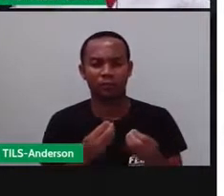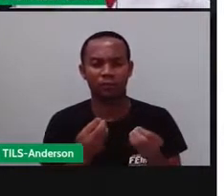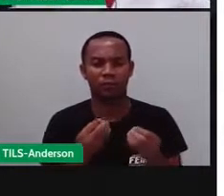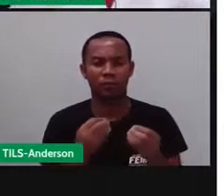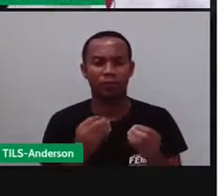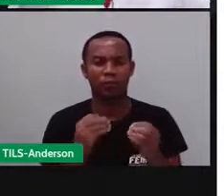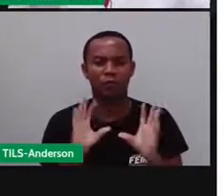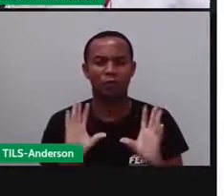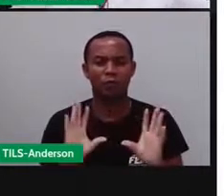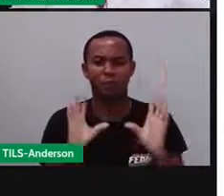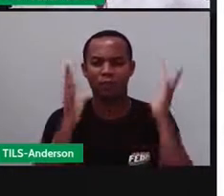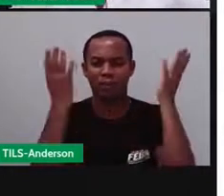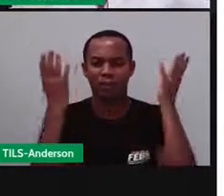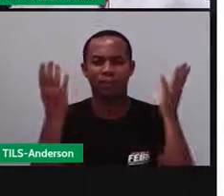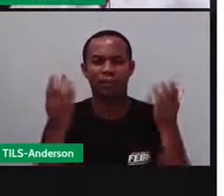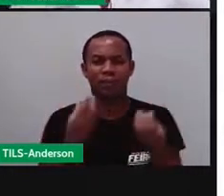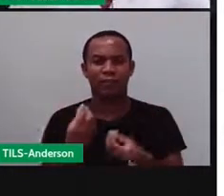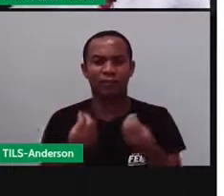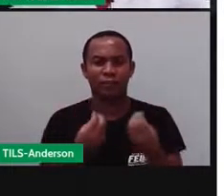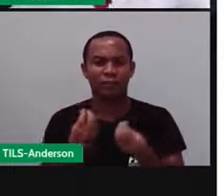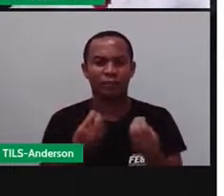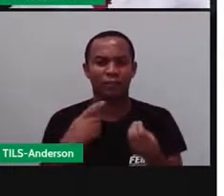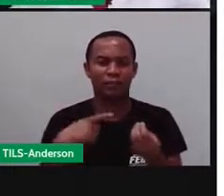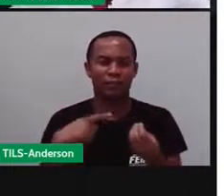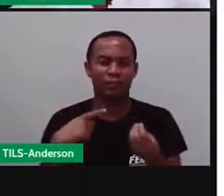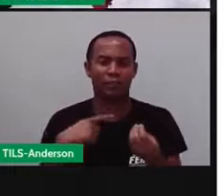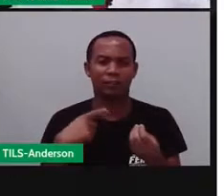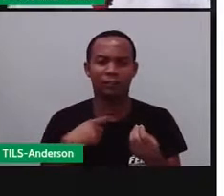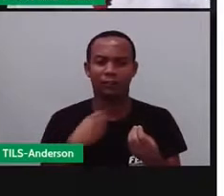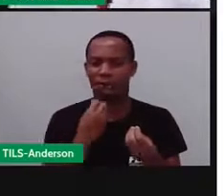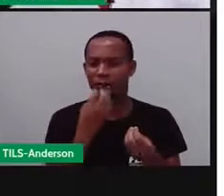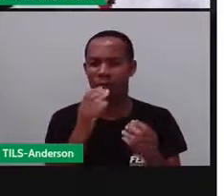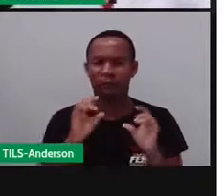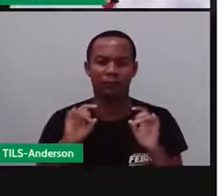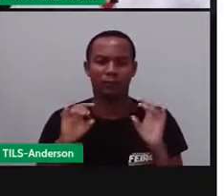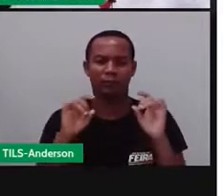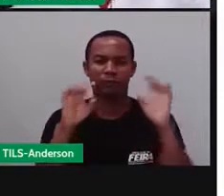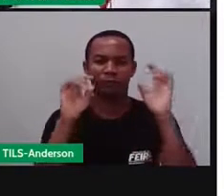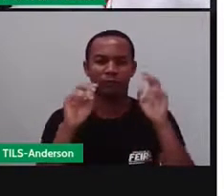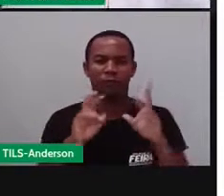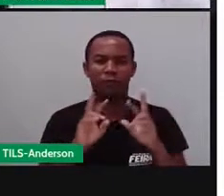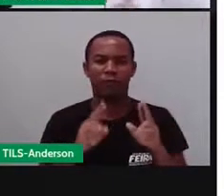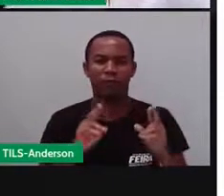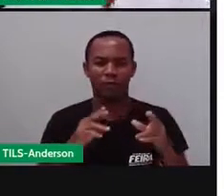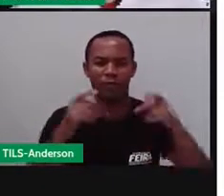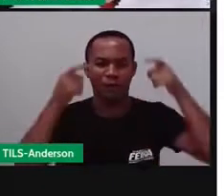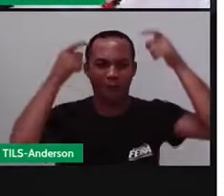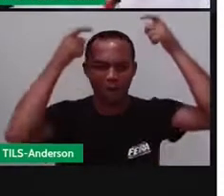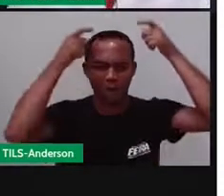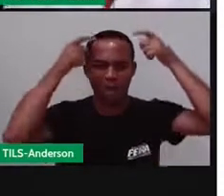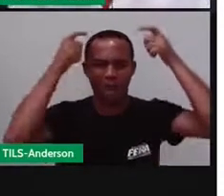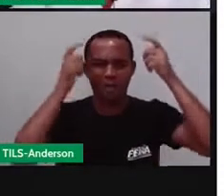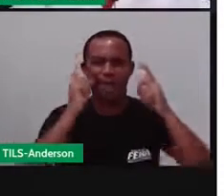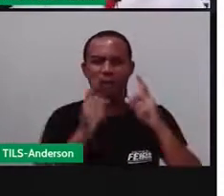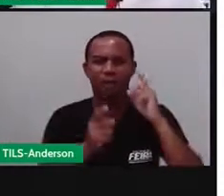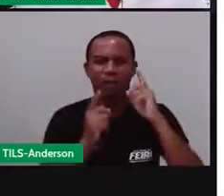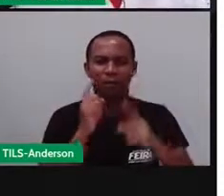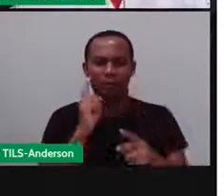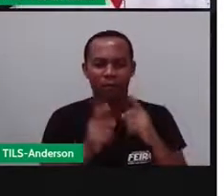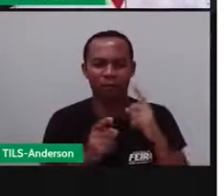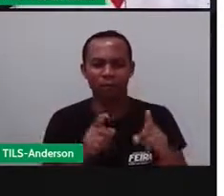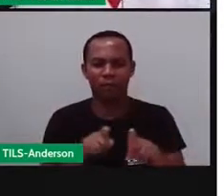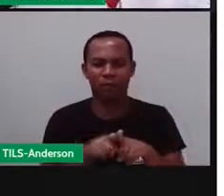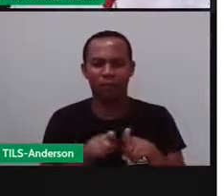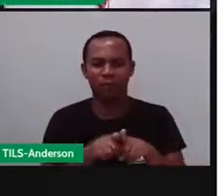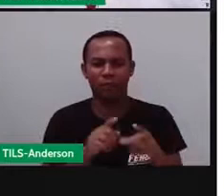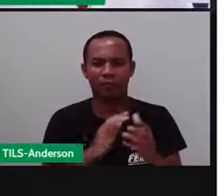festas juninas, a festa de São João, ele ganha um destaque especial. Ele é o rei da festa, é ele que manda. Ele manda tanto que